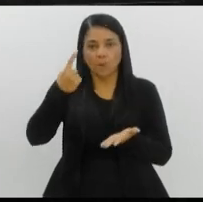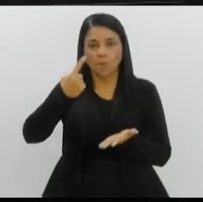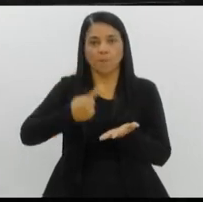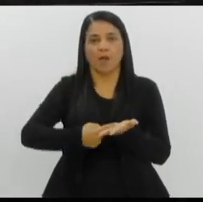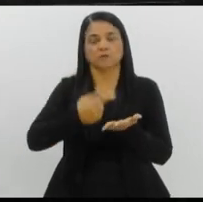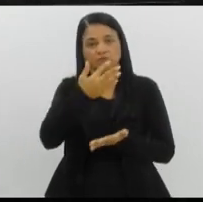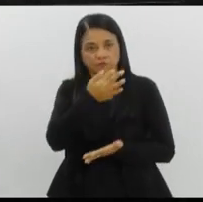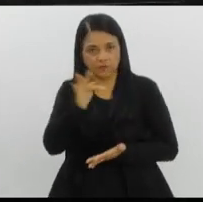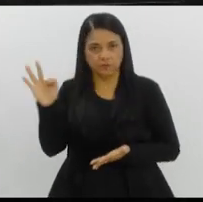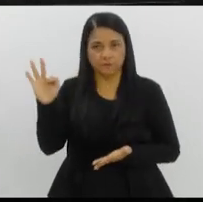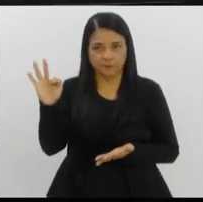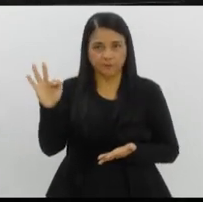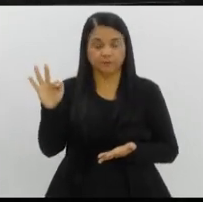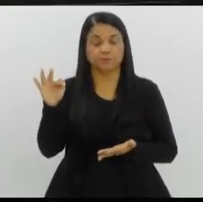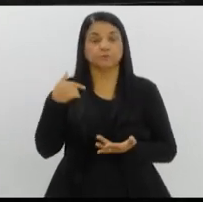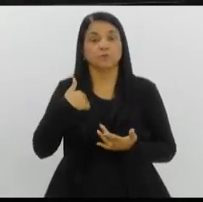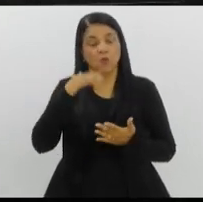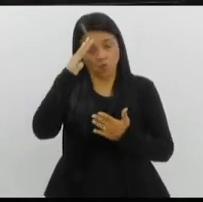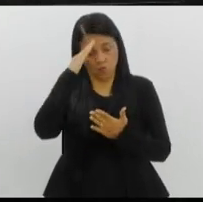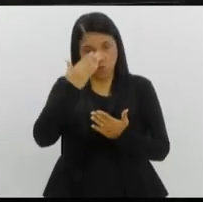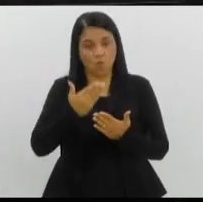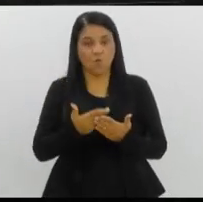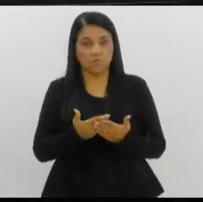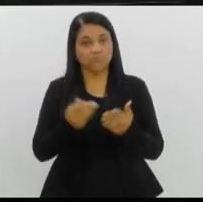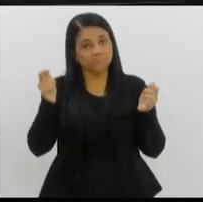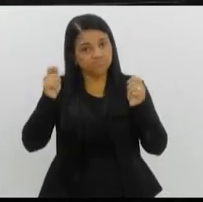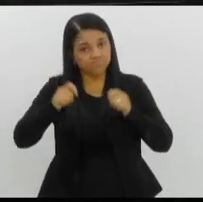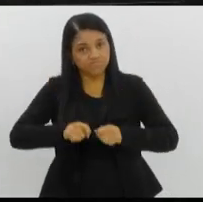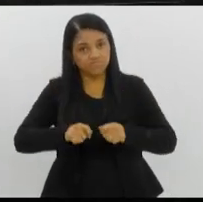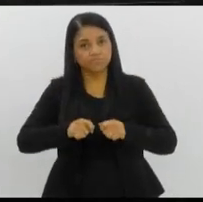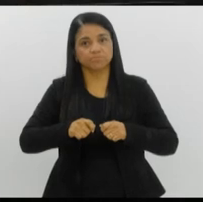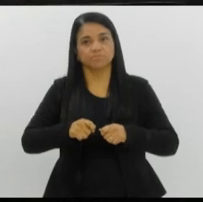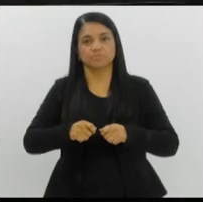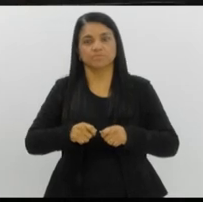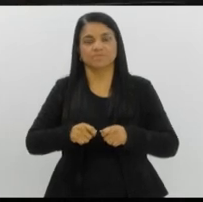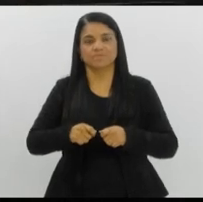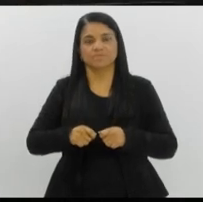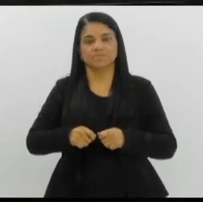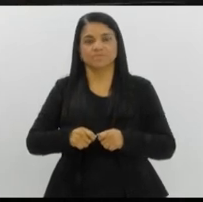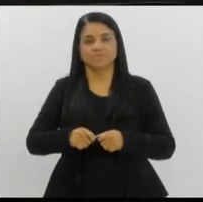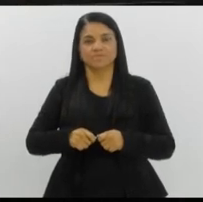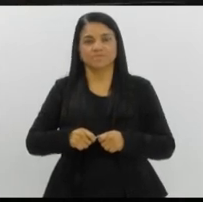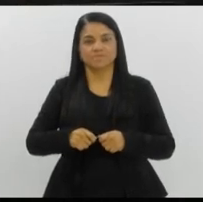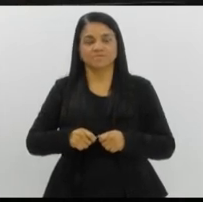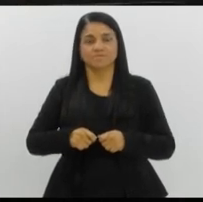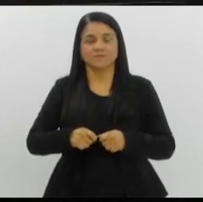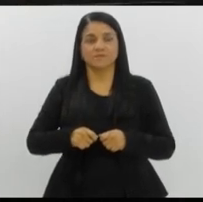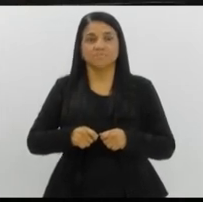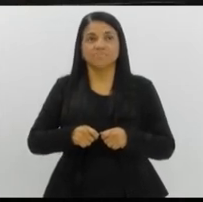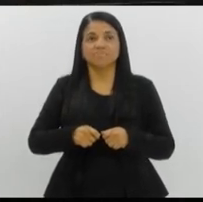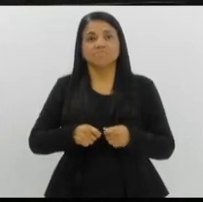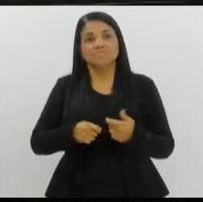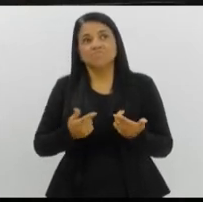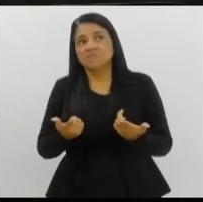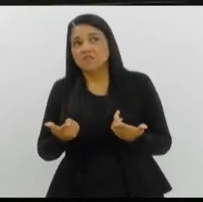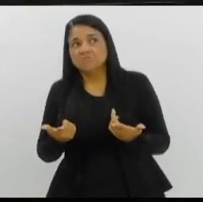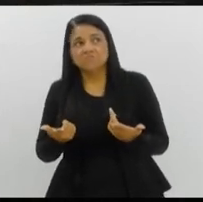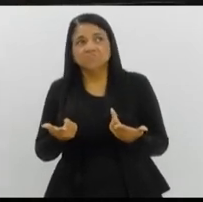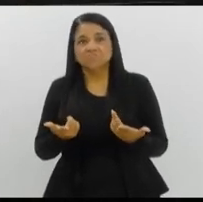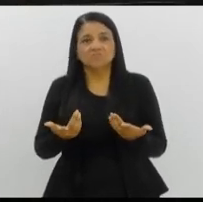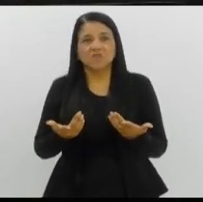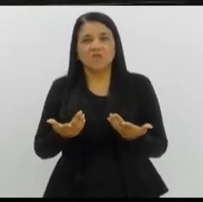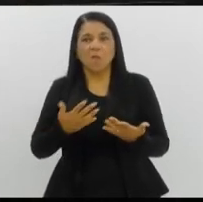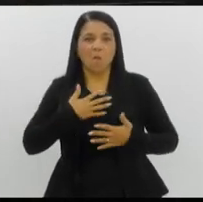Tão confiante nessa possibilidade, que não viria por bel